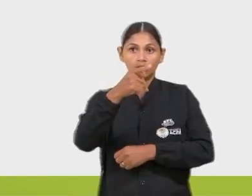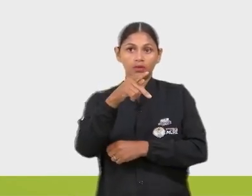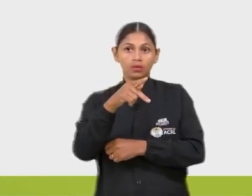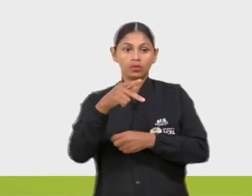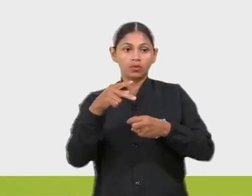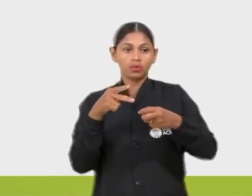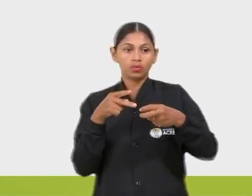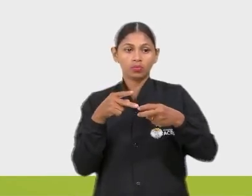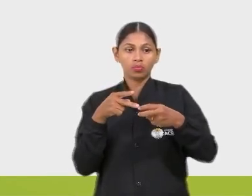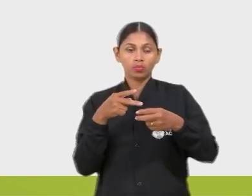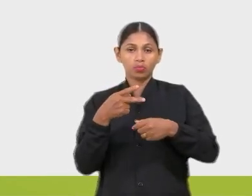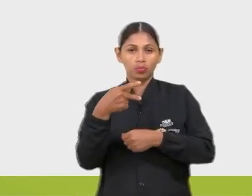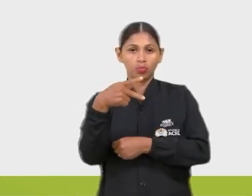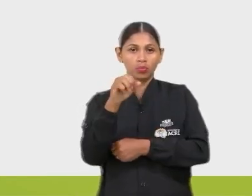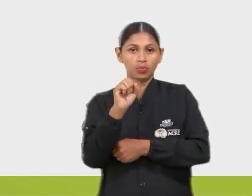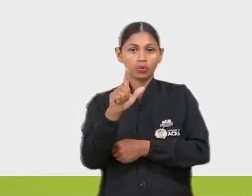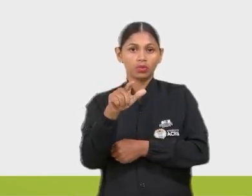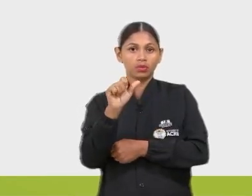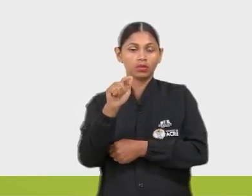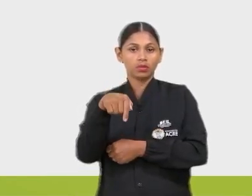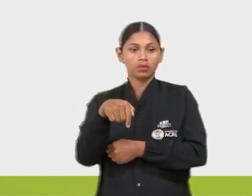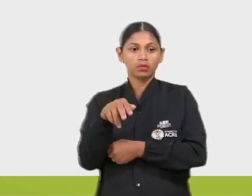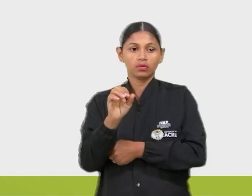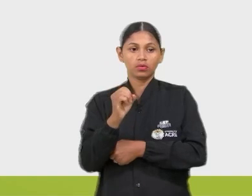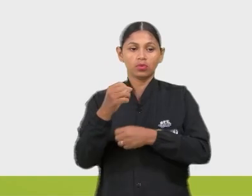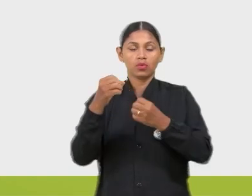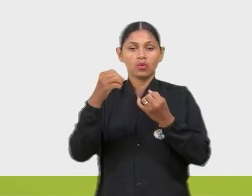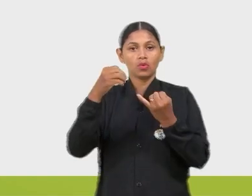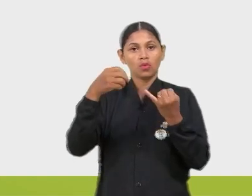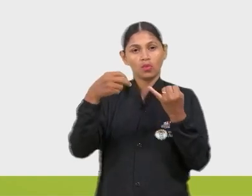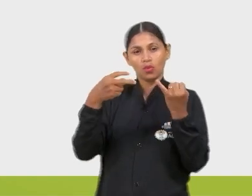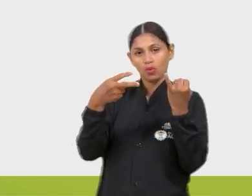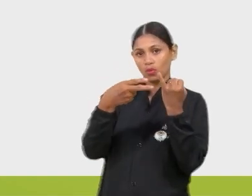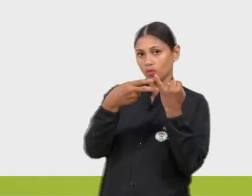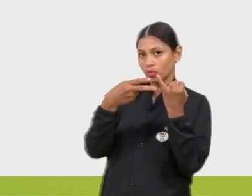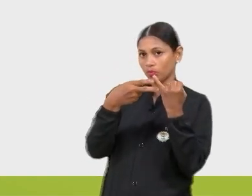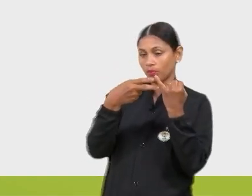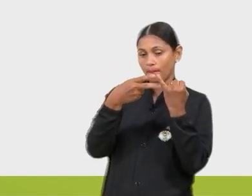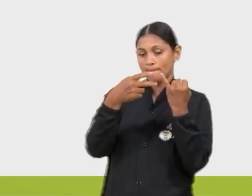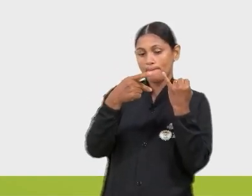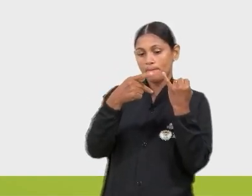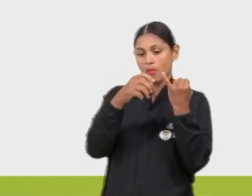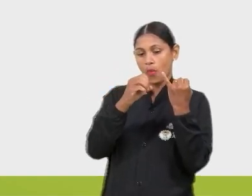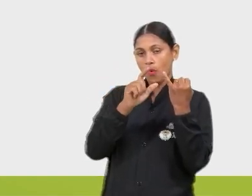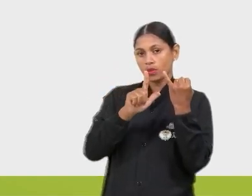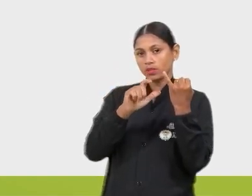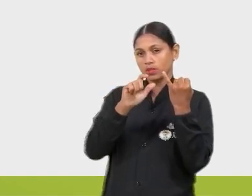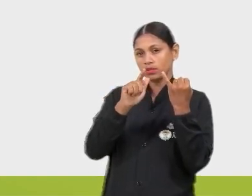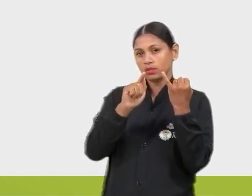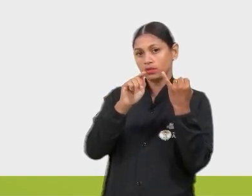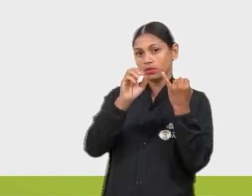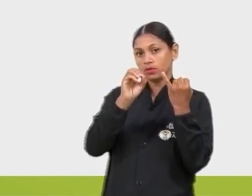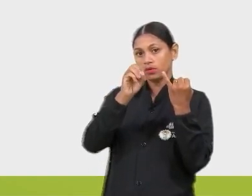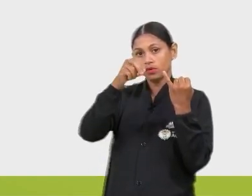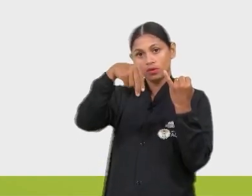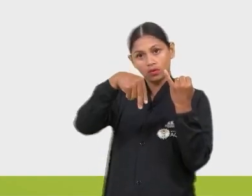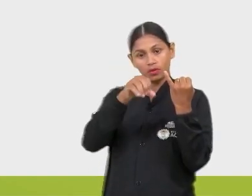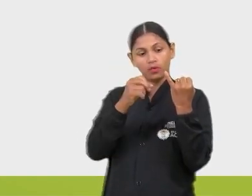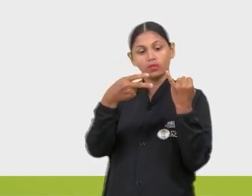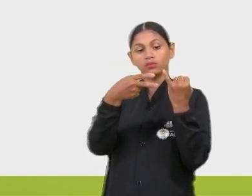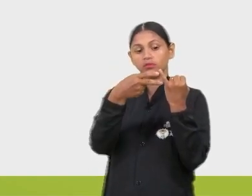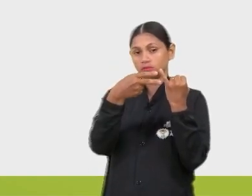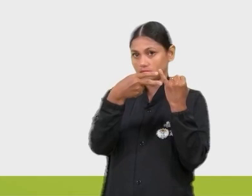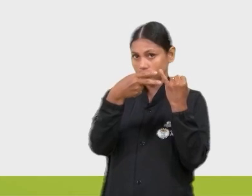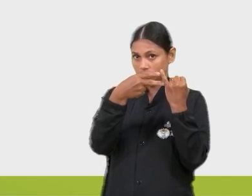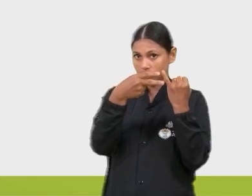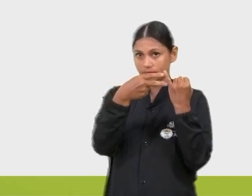polígono. Vamos verificar como é que fica isso. Eu trouxe uma pirâmide aqui de base quadrada e a gente vai definir algumas coisas. O que é que eu consigo encontrar nessa pirâmide? Eu consigo